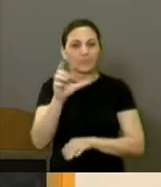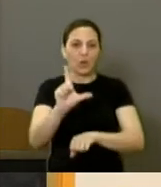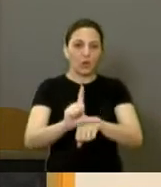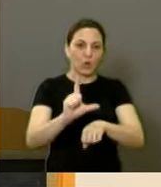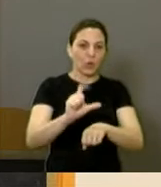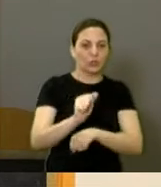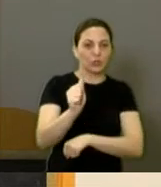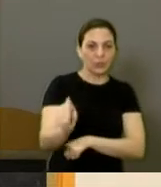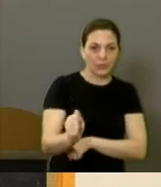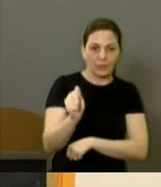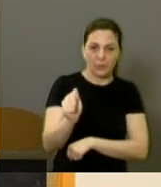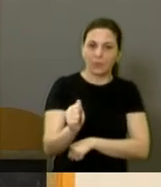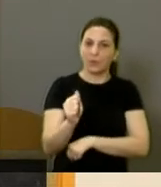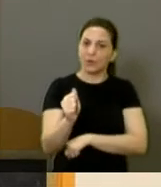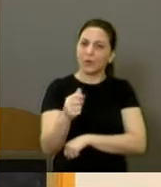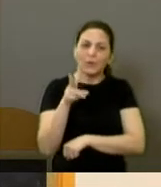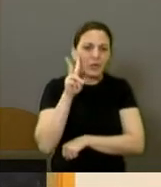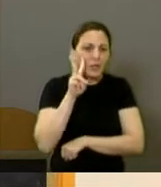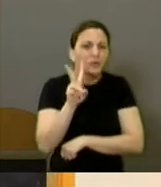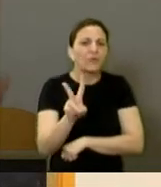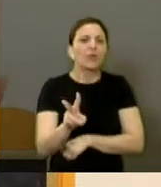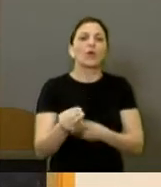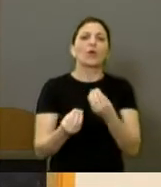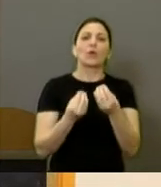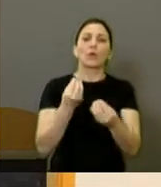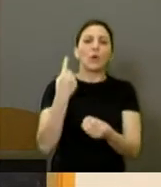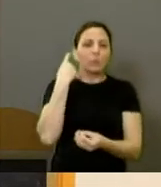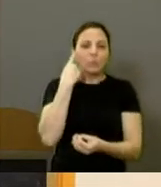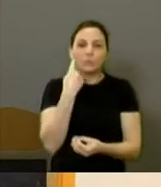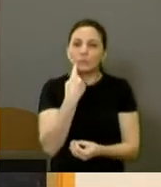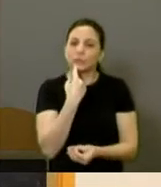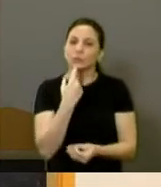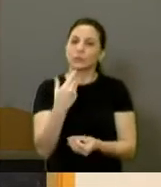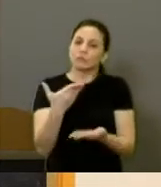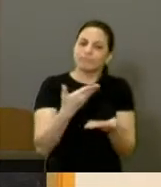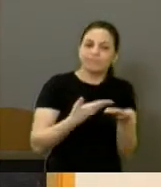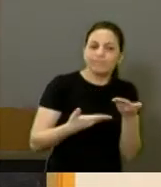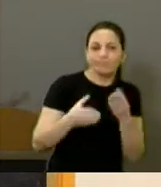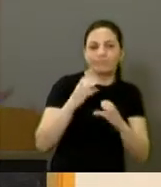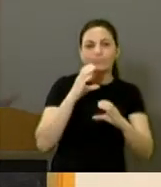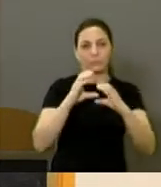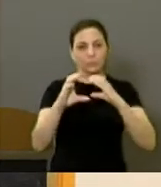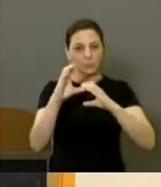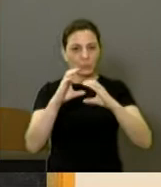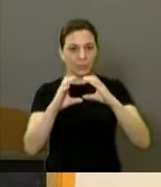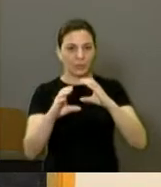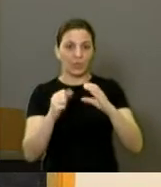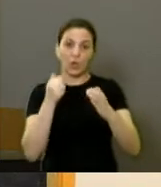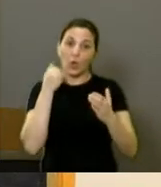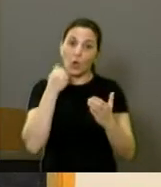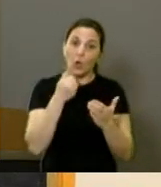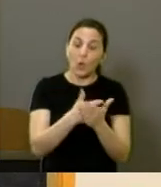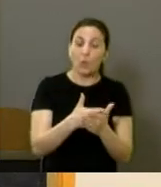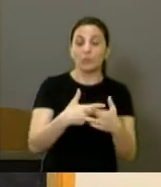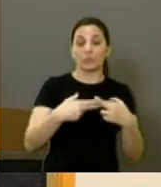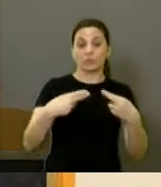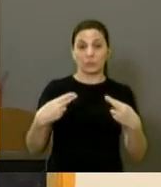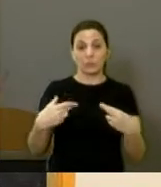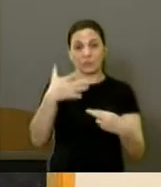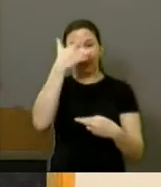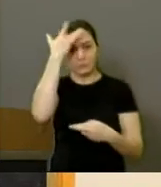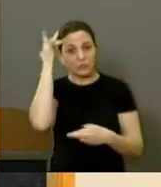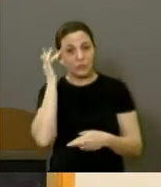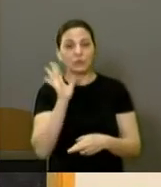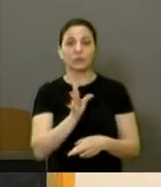Araraquara e foram ver como é que os surdos podem se comunicar, como é que eles compram as coisas. E as pessoas não